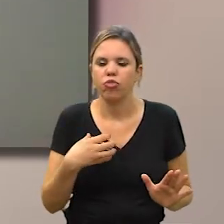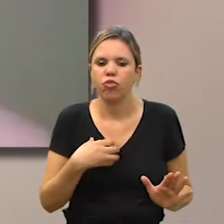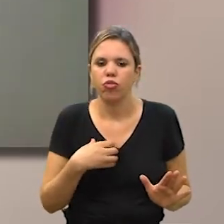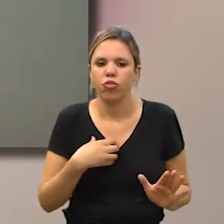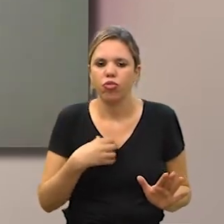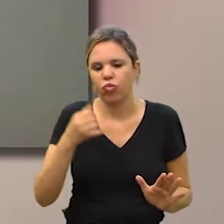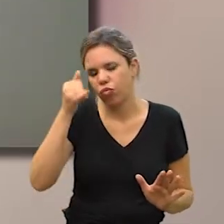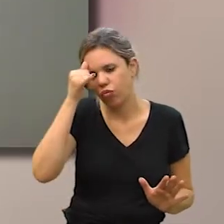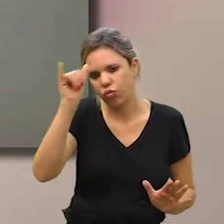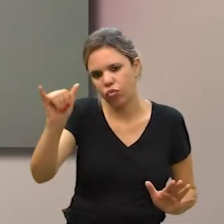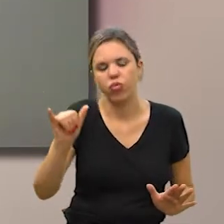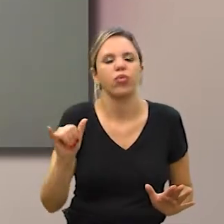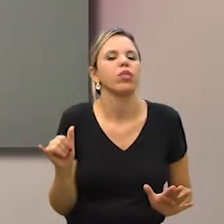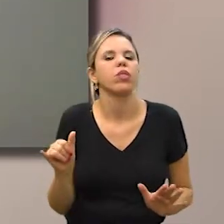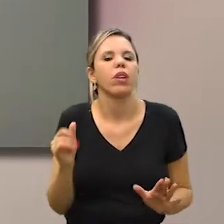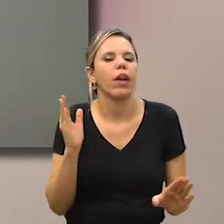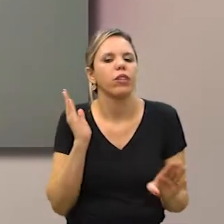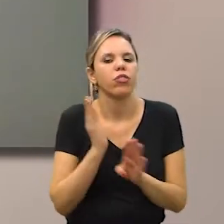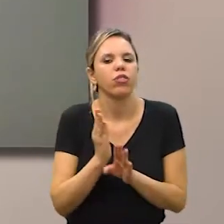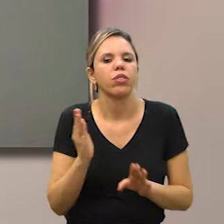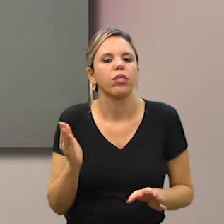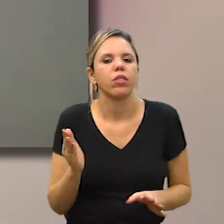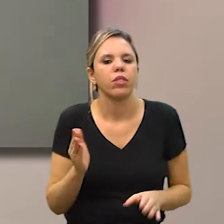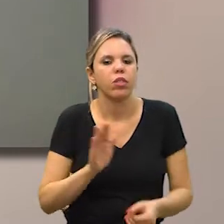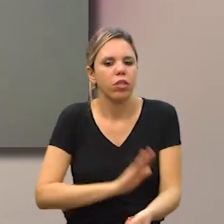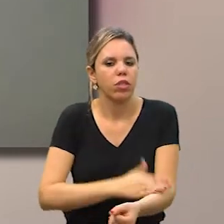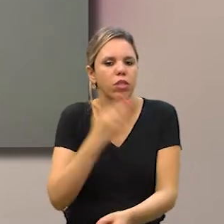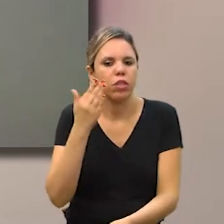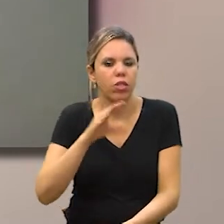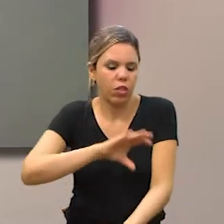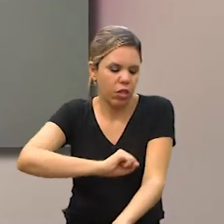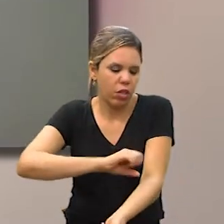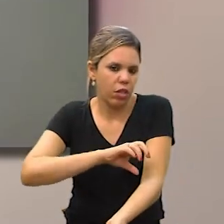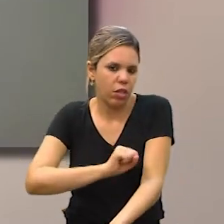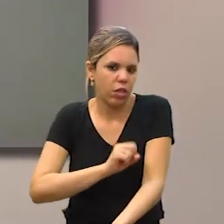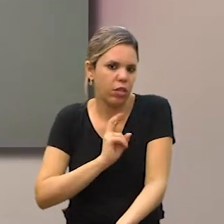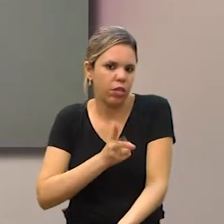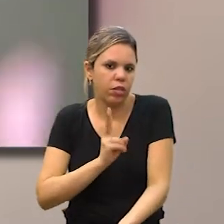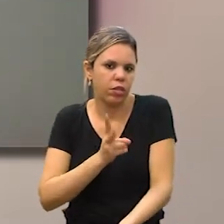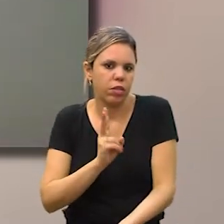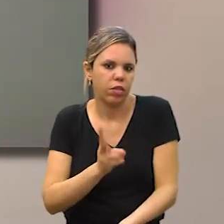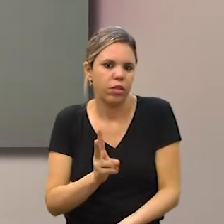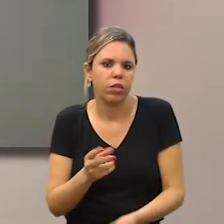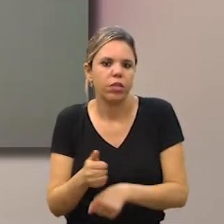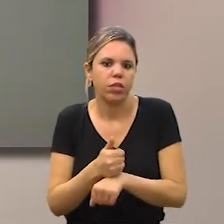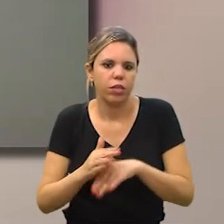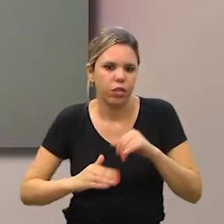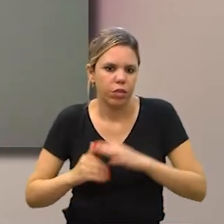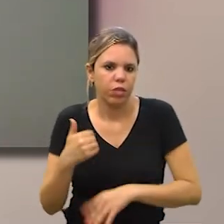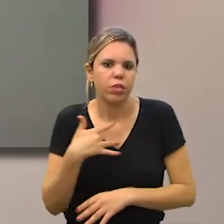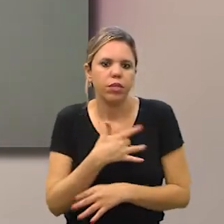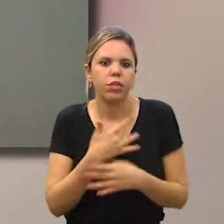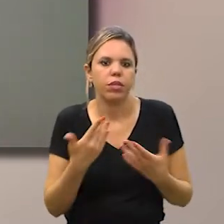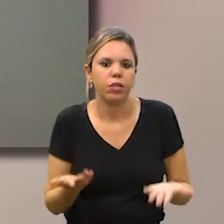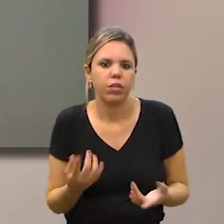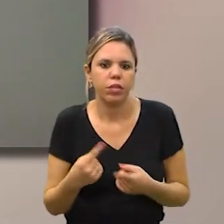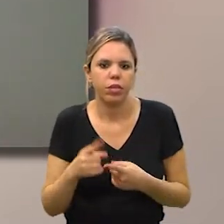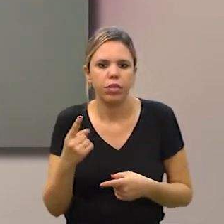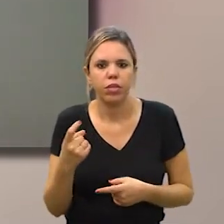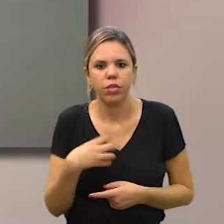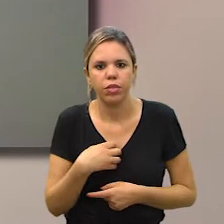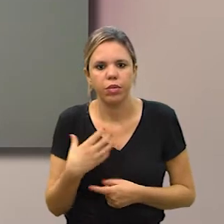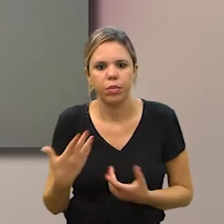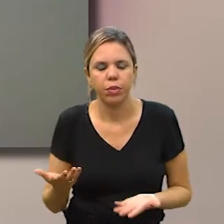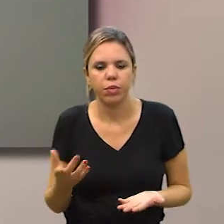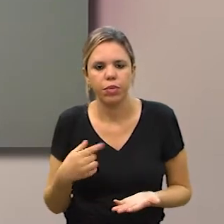de prevenir de detectar hipertensão é a ferida medindo a pressão com profissional de saúde Porque